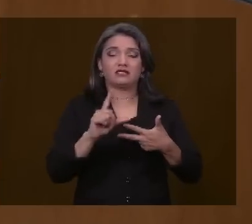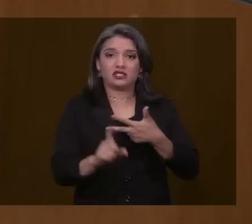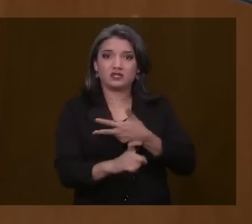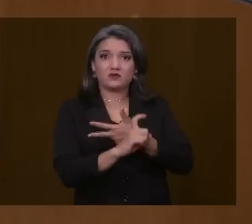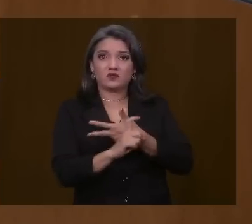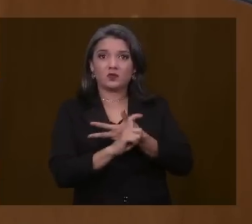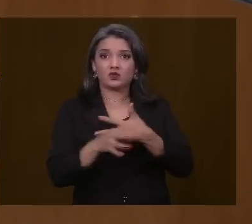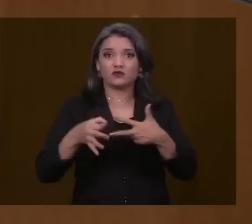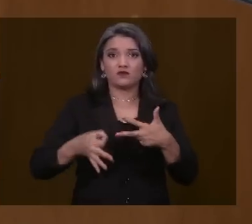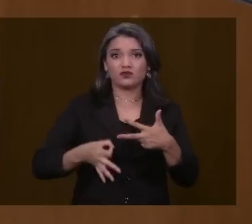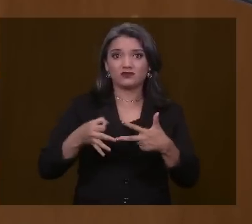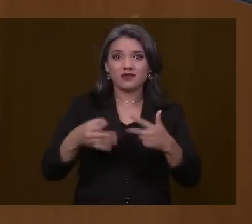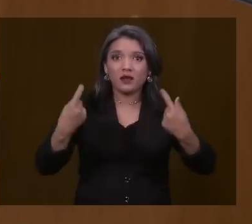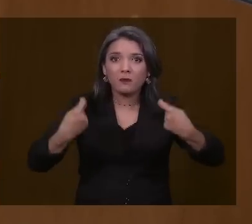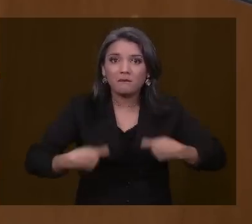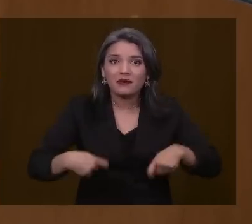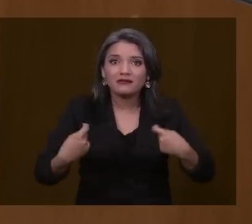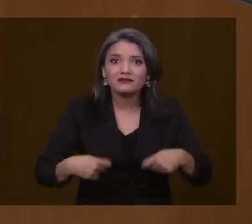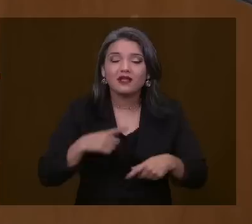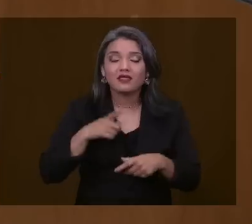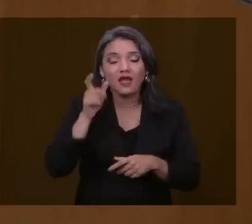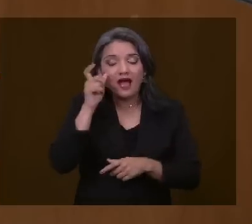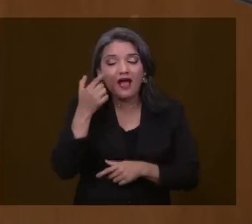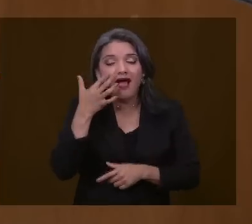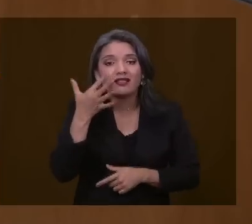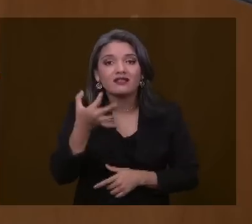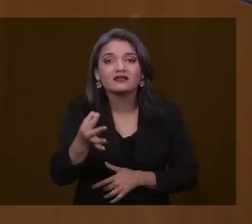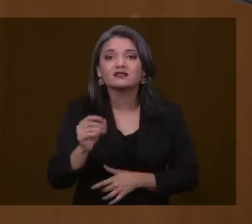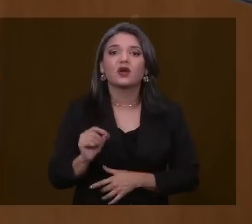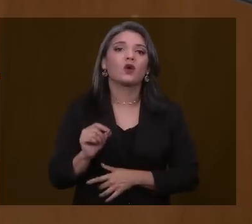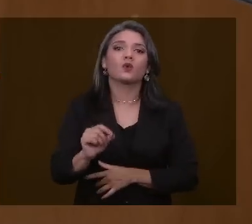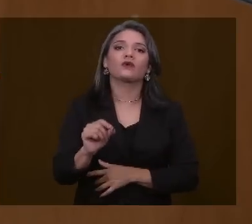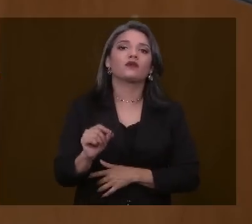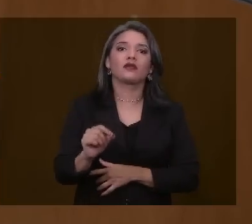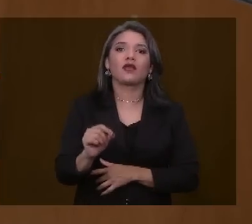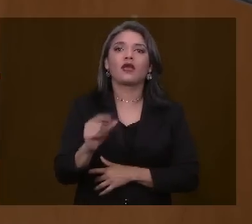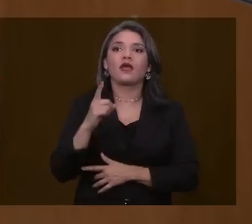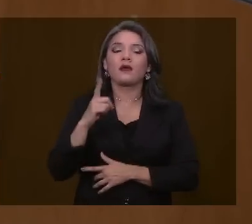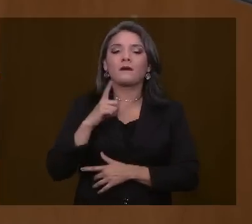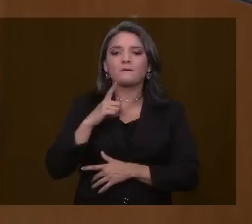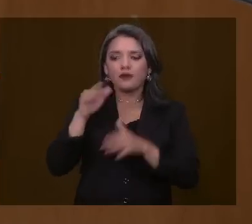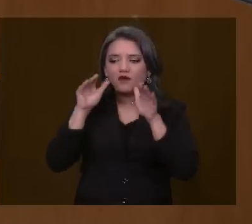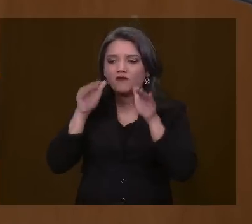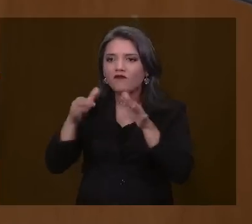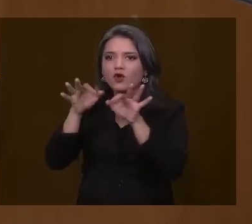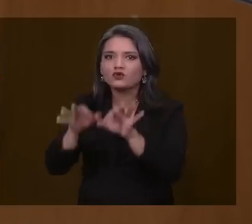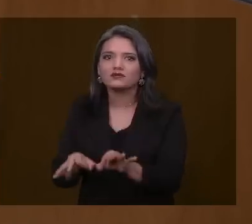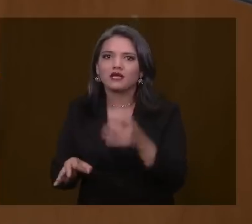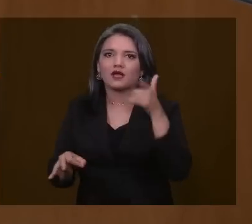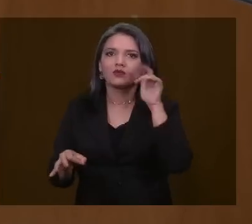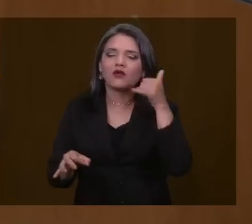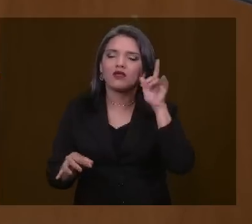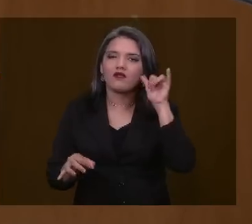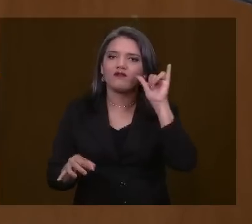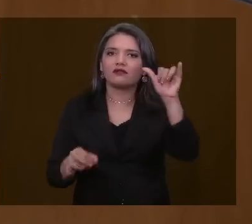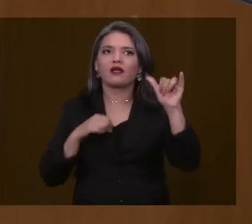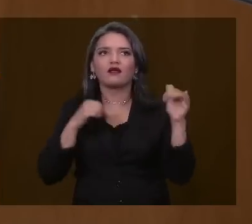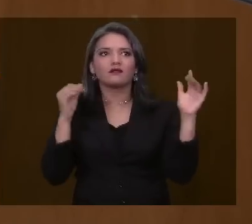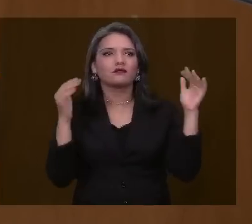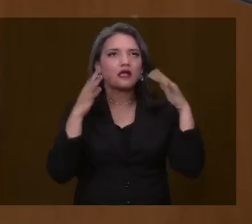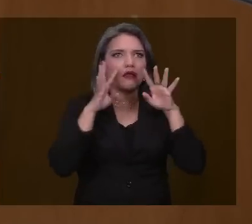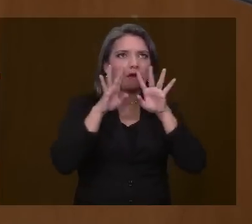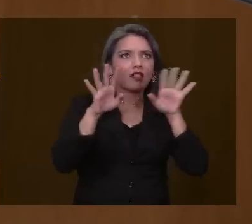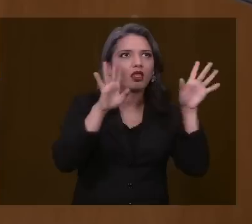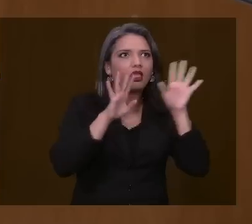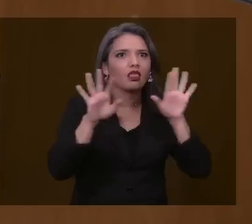judiciário precisam cuidar para não se perderem em cortinas de fumaça diversionistas. Necessitam igualmente